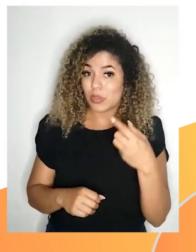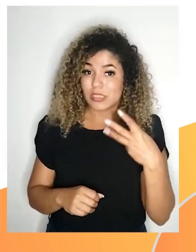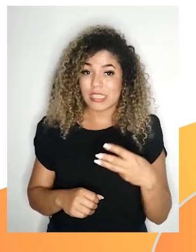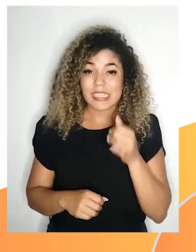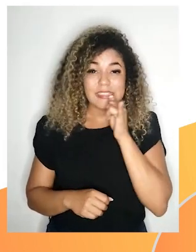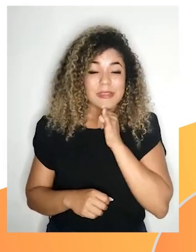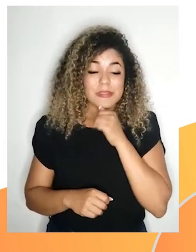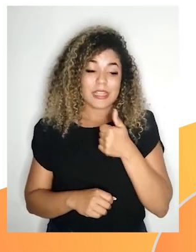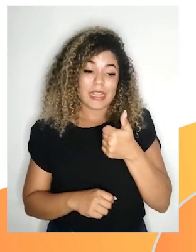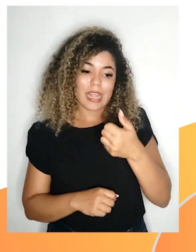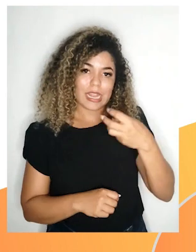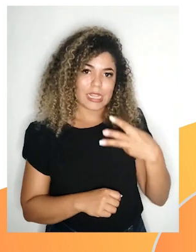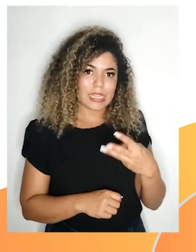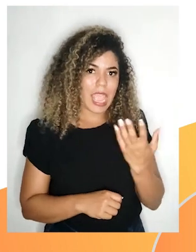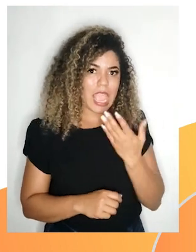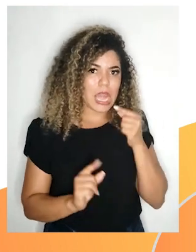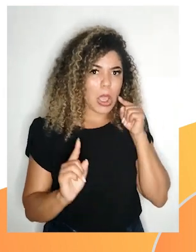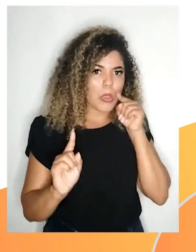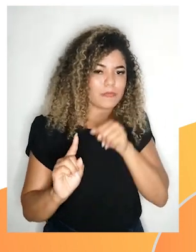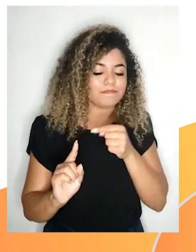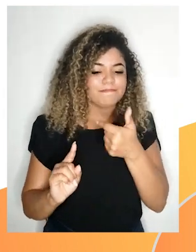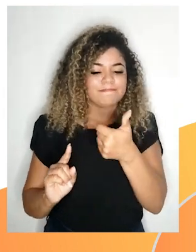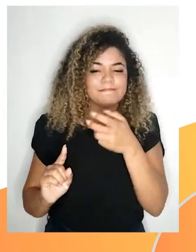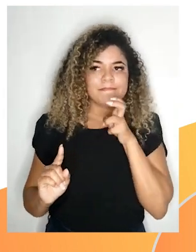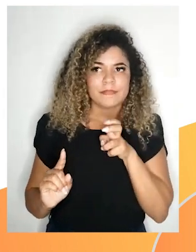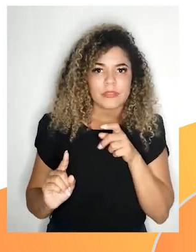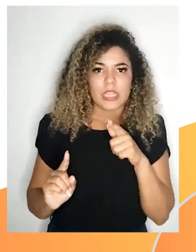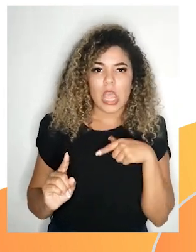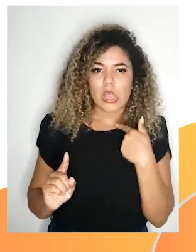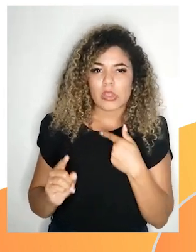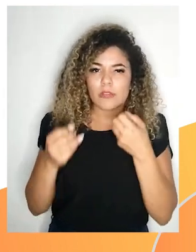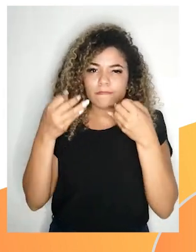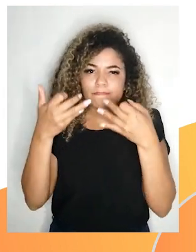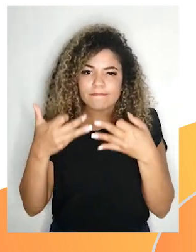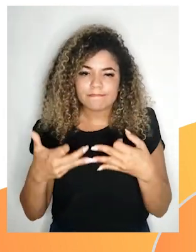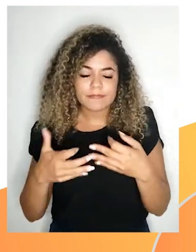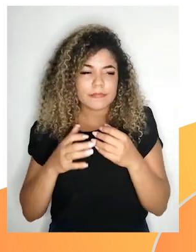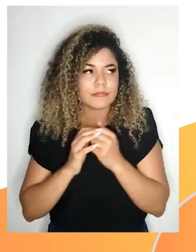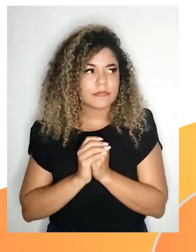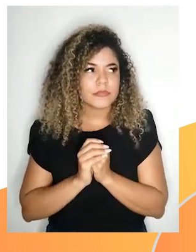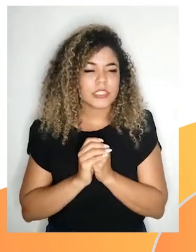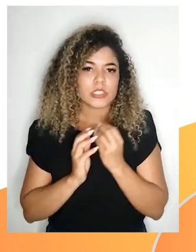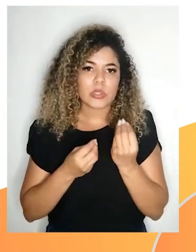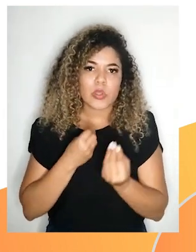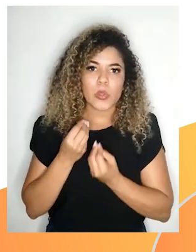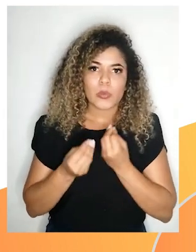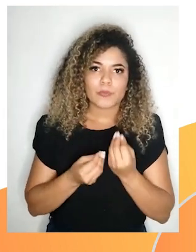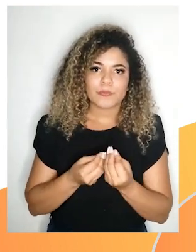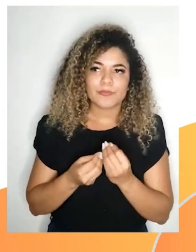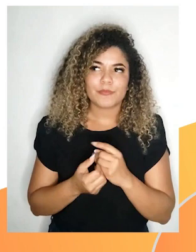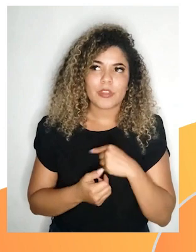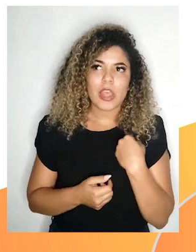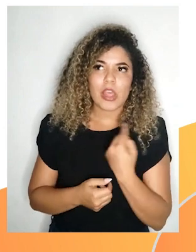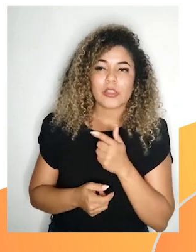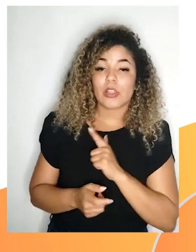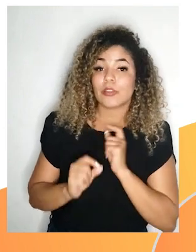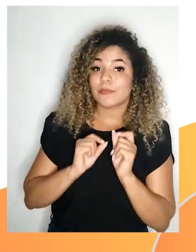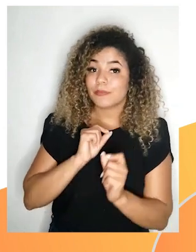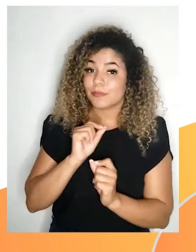13 e ele quer chegar na 25, a gente tentar explicar isso, olha só, a gente tem o